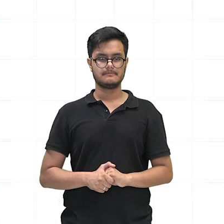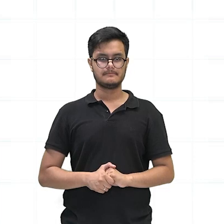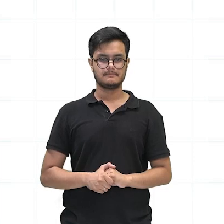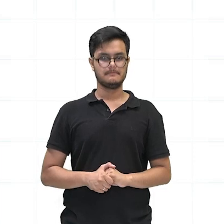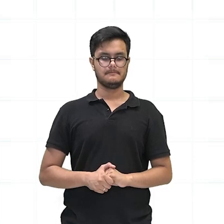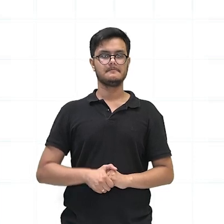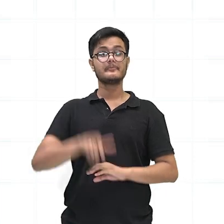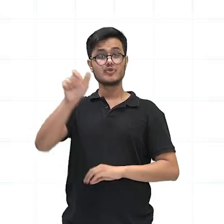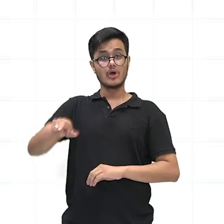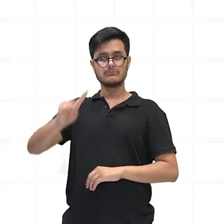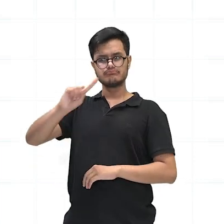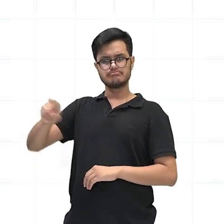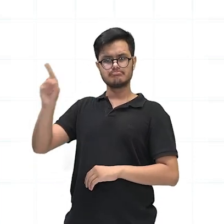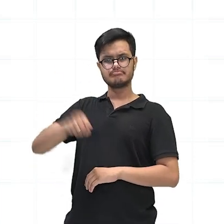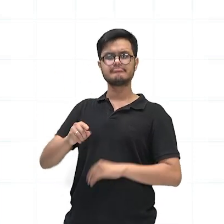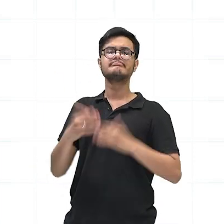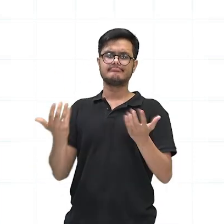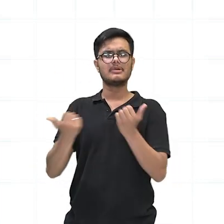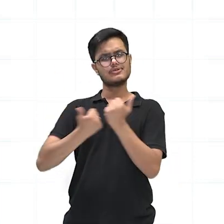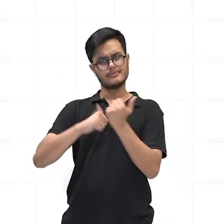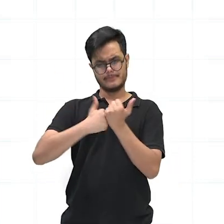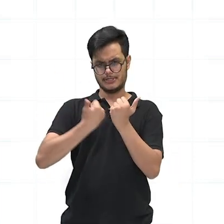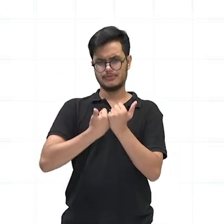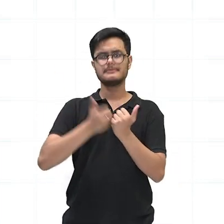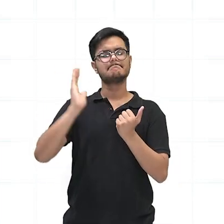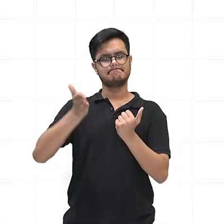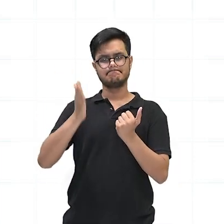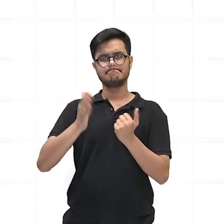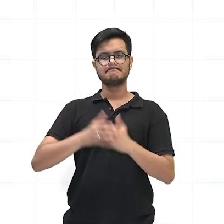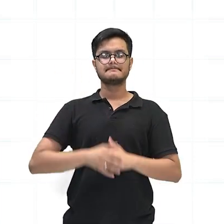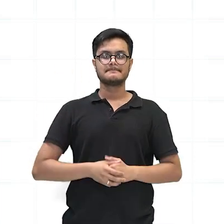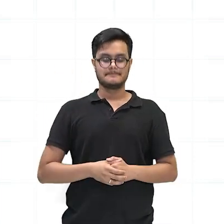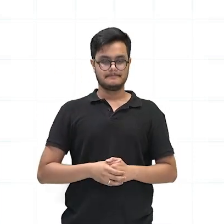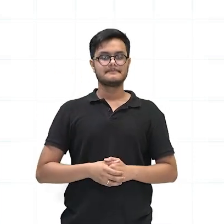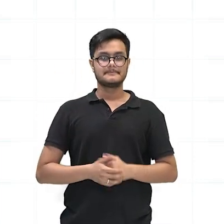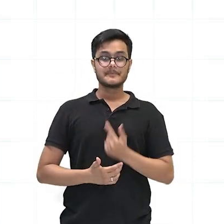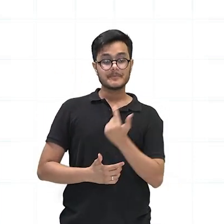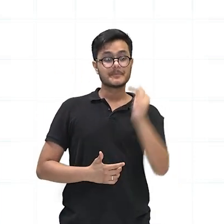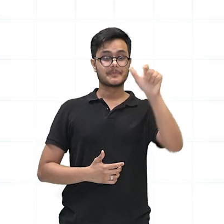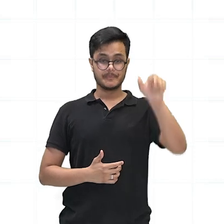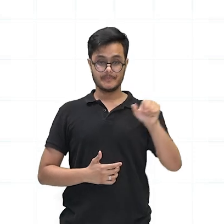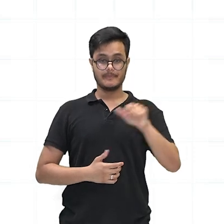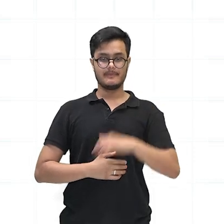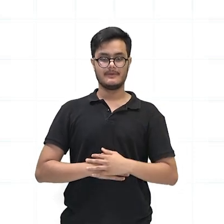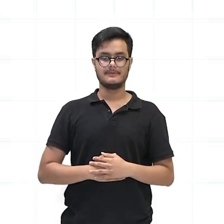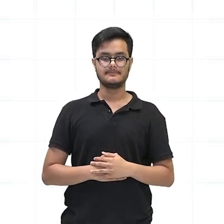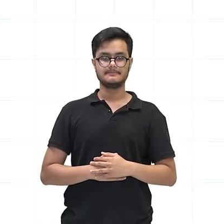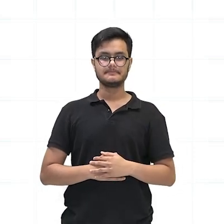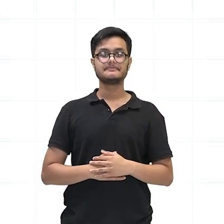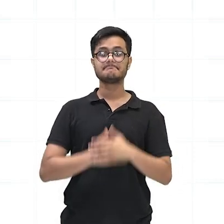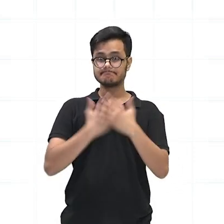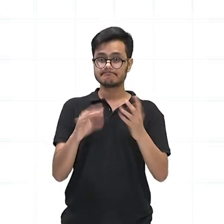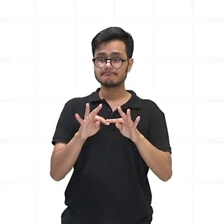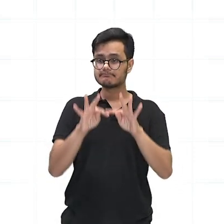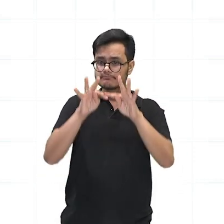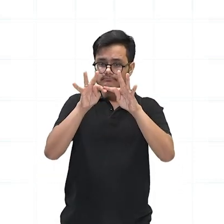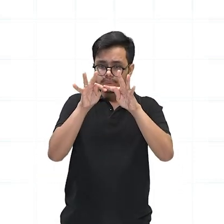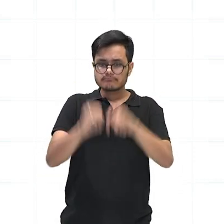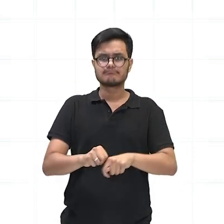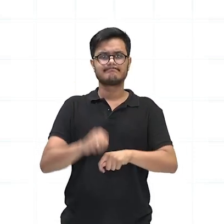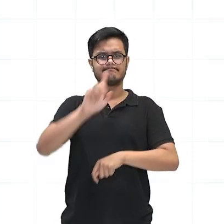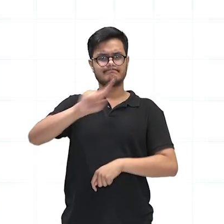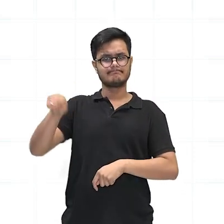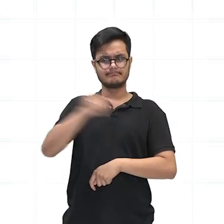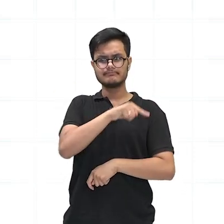é eliminado, logo ele é substituído por outro jogador. Se todos os jogadores do time